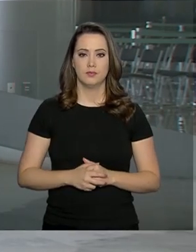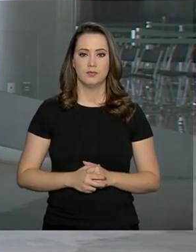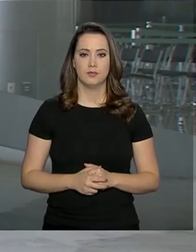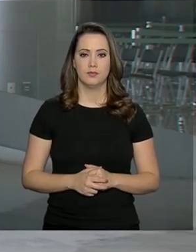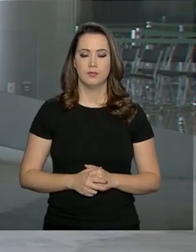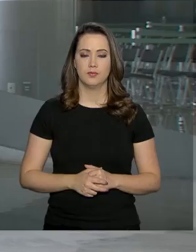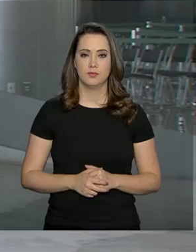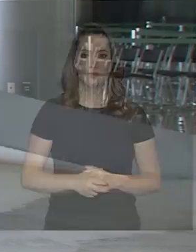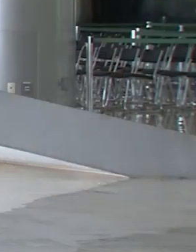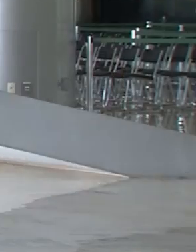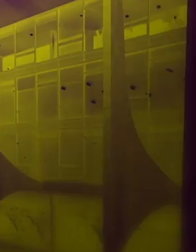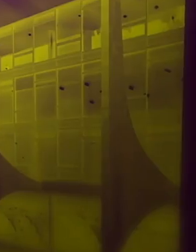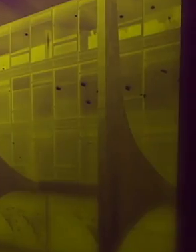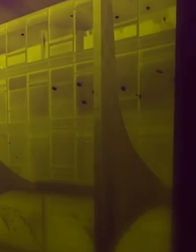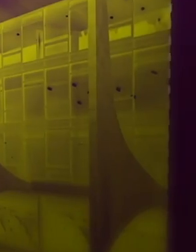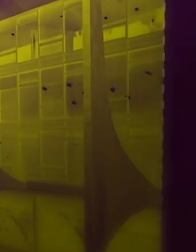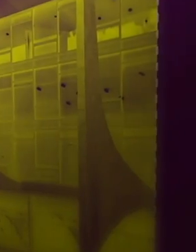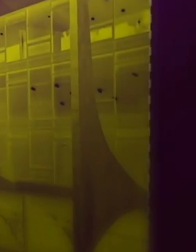Governo Federal.